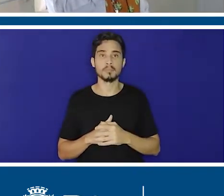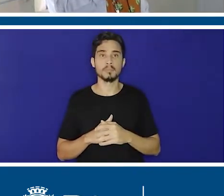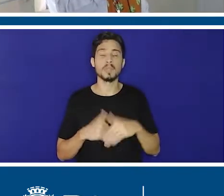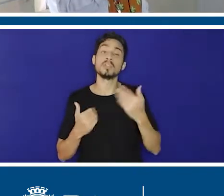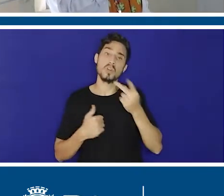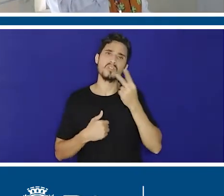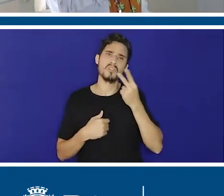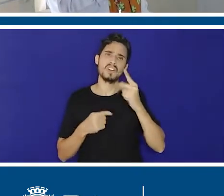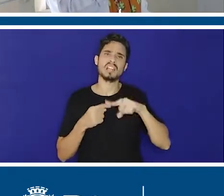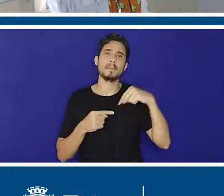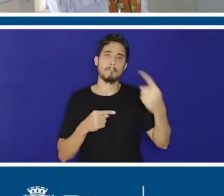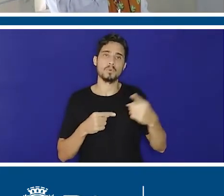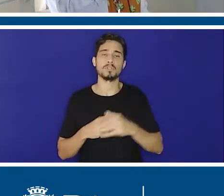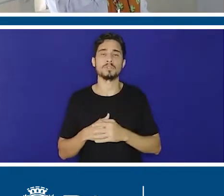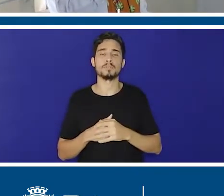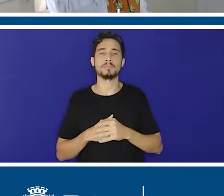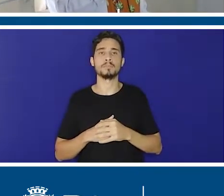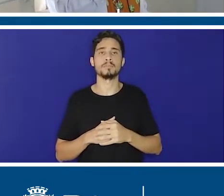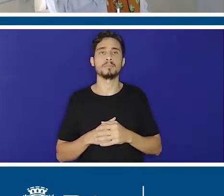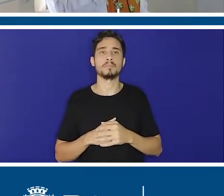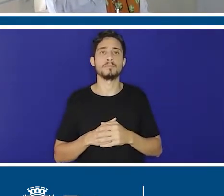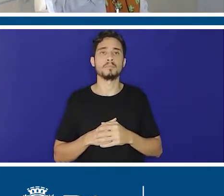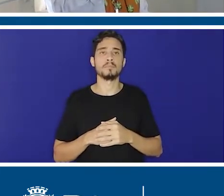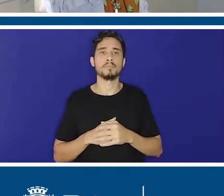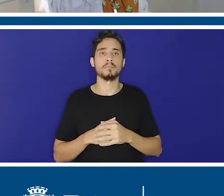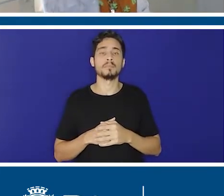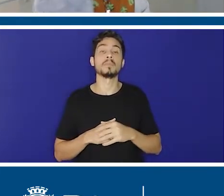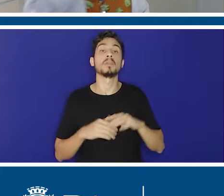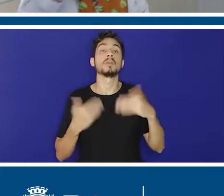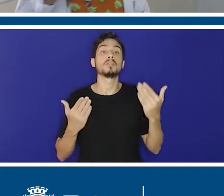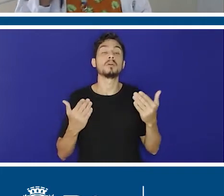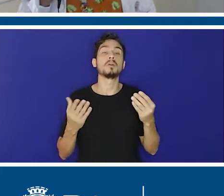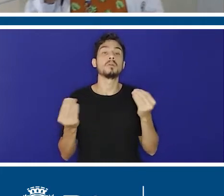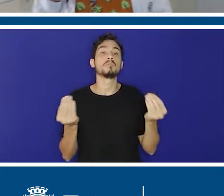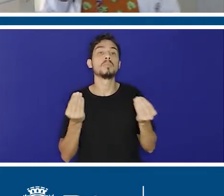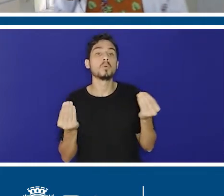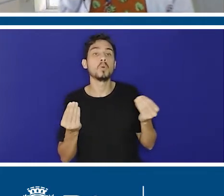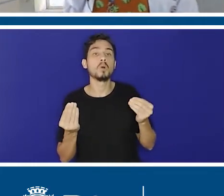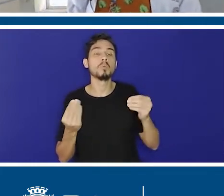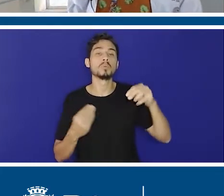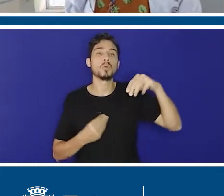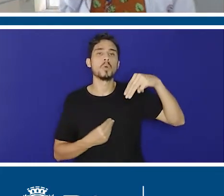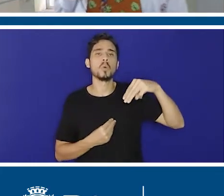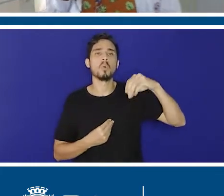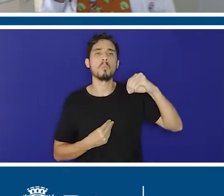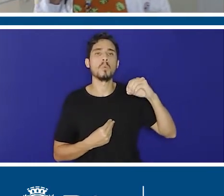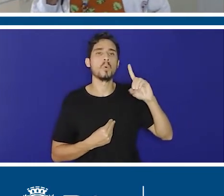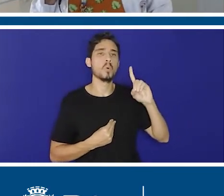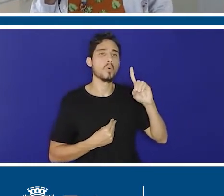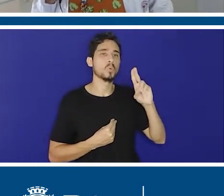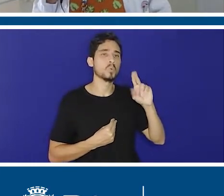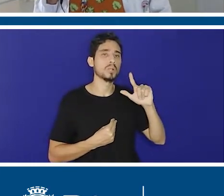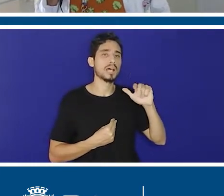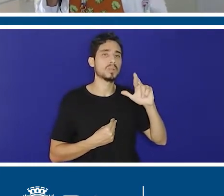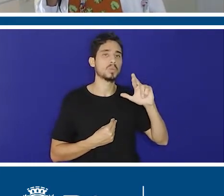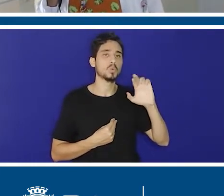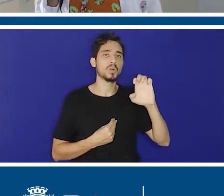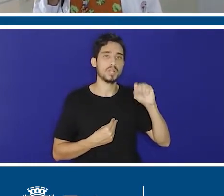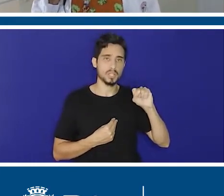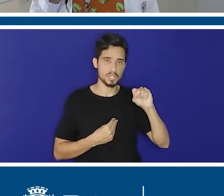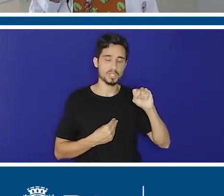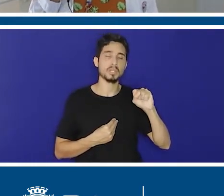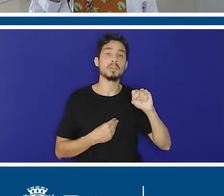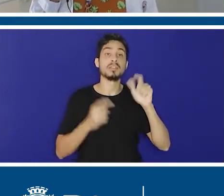Vou falar depois. Os moduladores da atenção e da hiperatividade, isso aqui é super